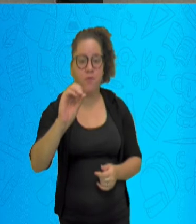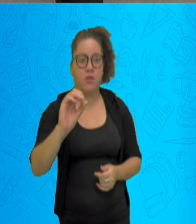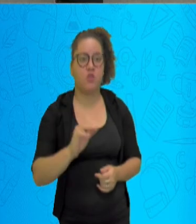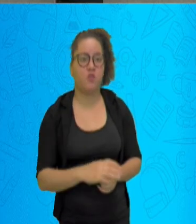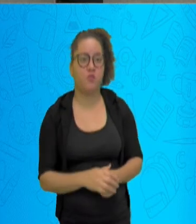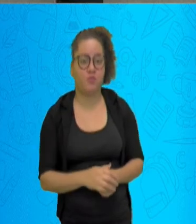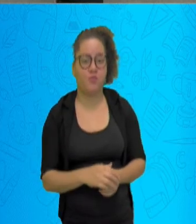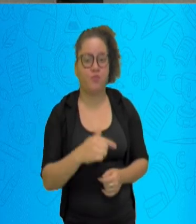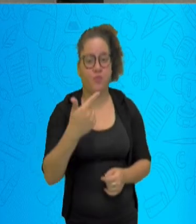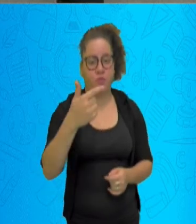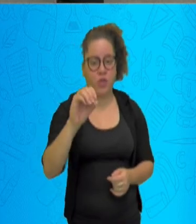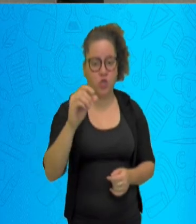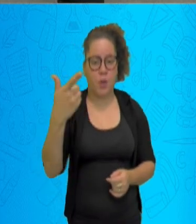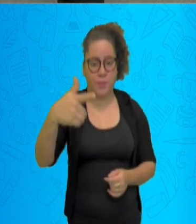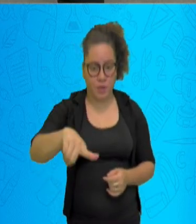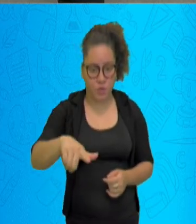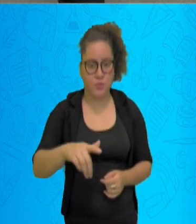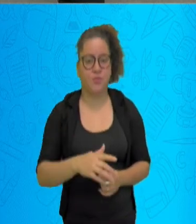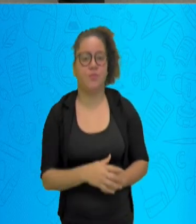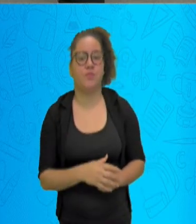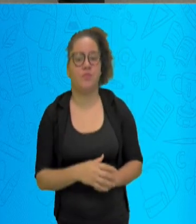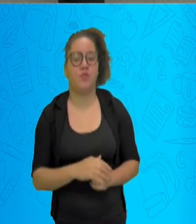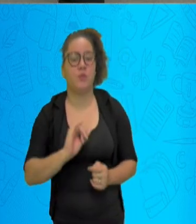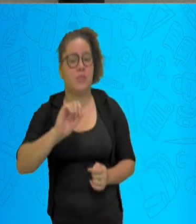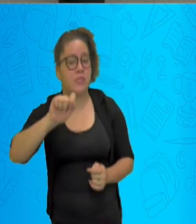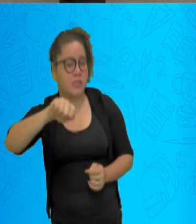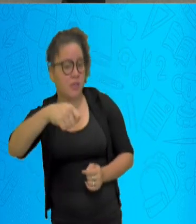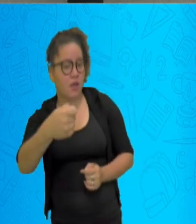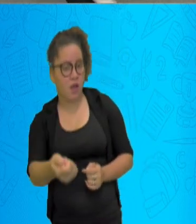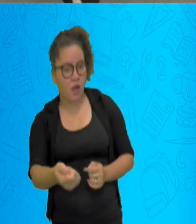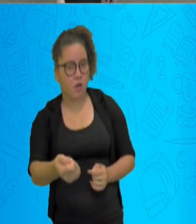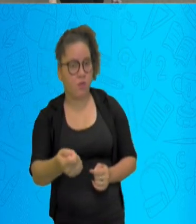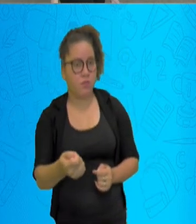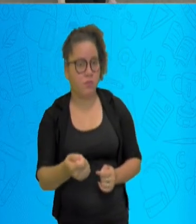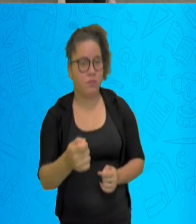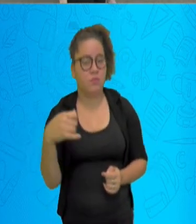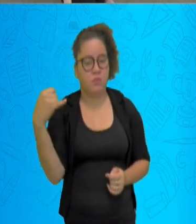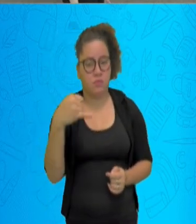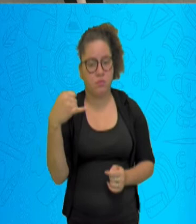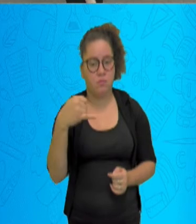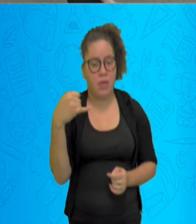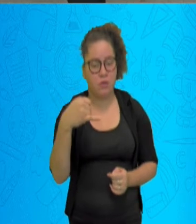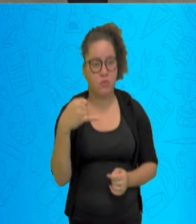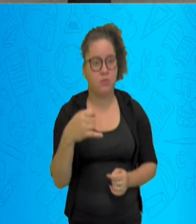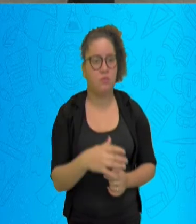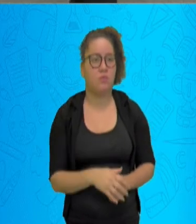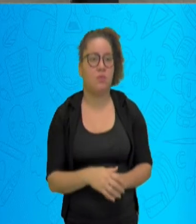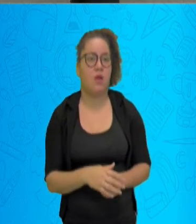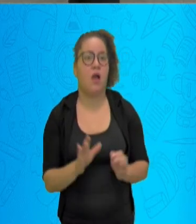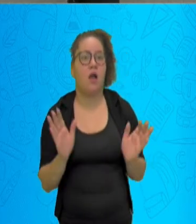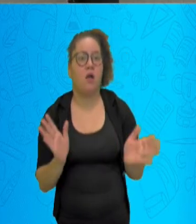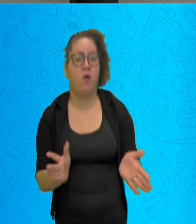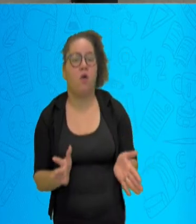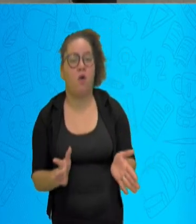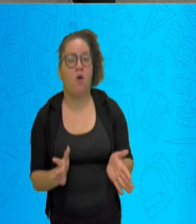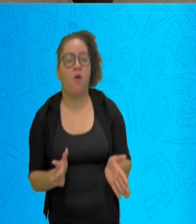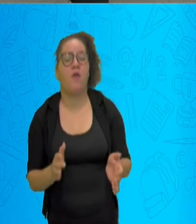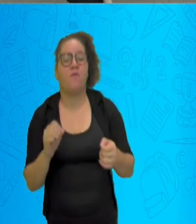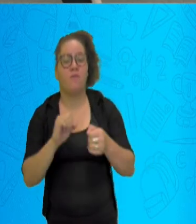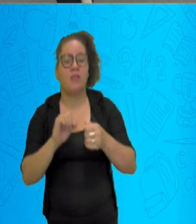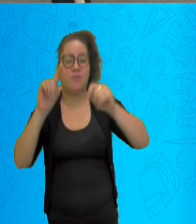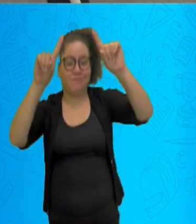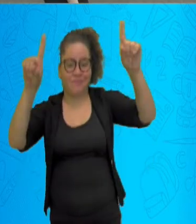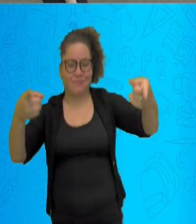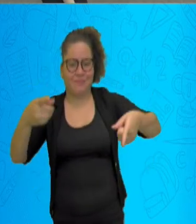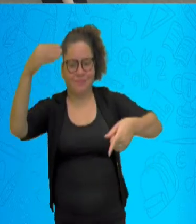repetir esse numeral 20 com o sinal. Desço ele, 20 menos. Agora eu vou resolver esse